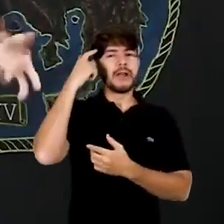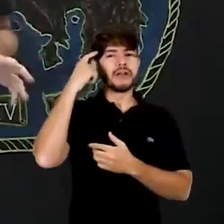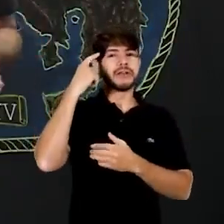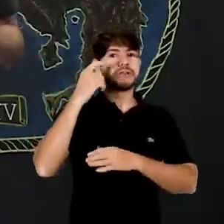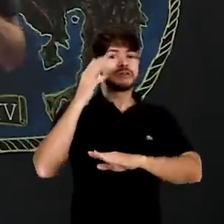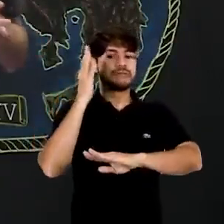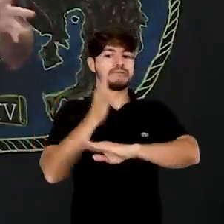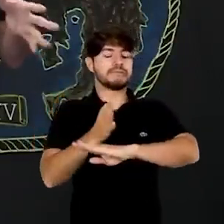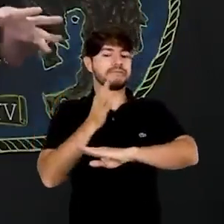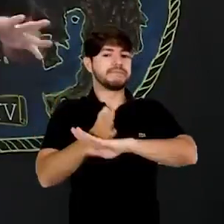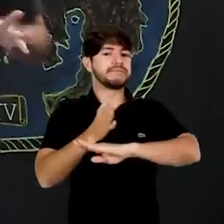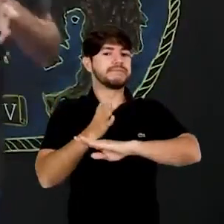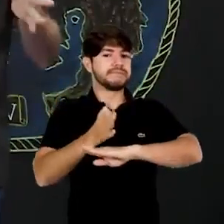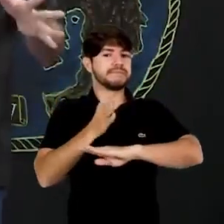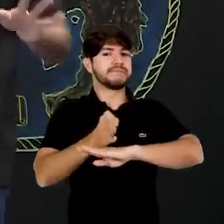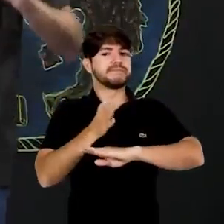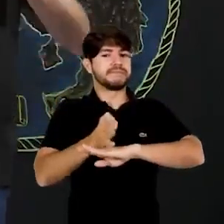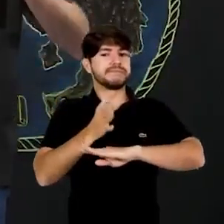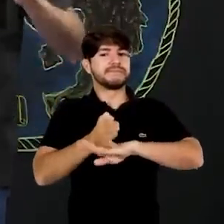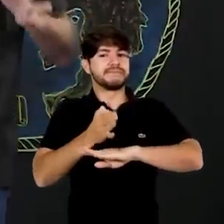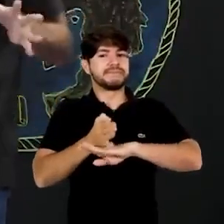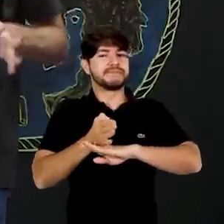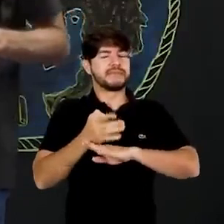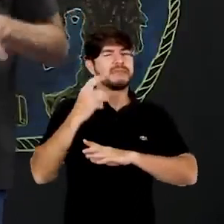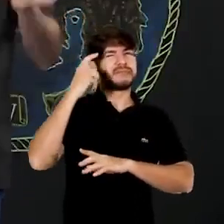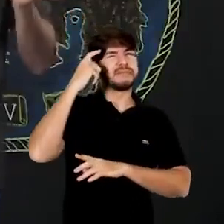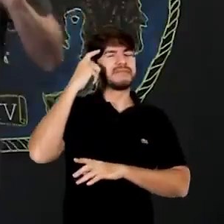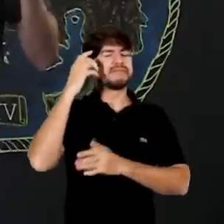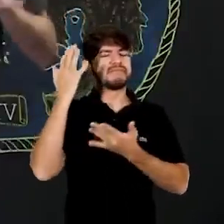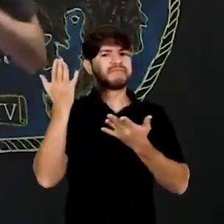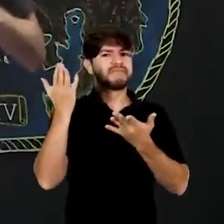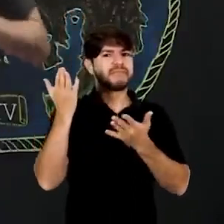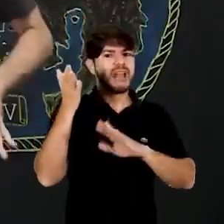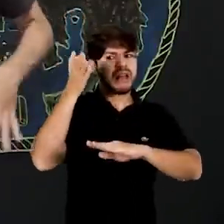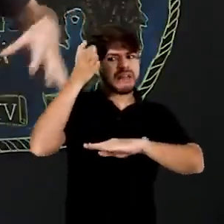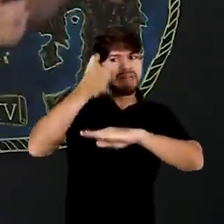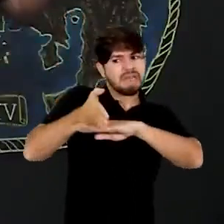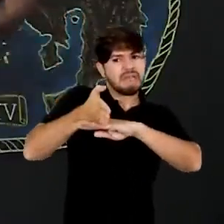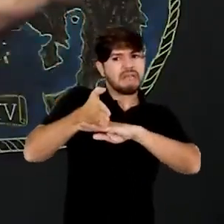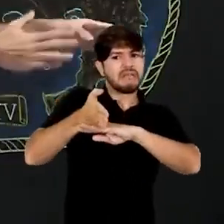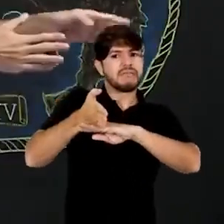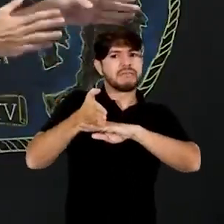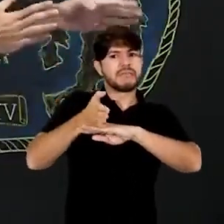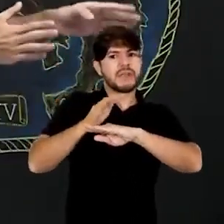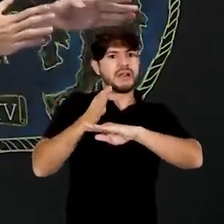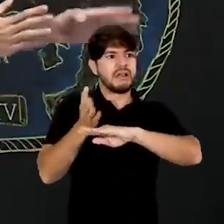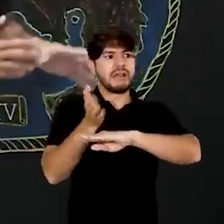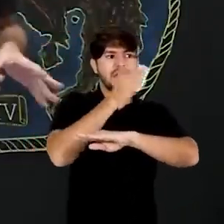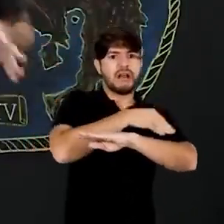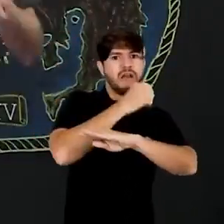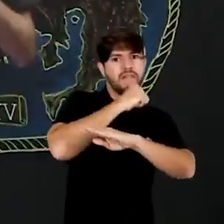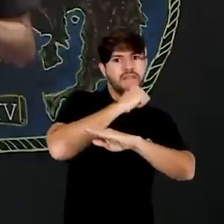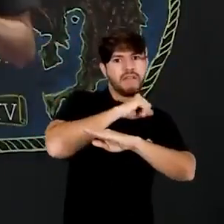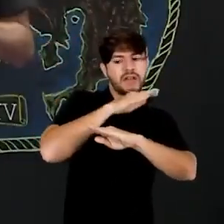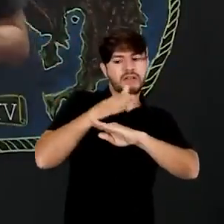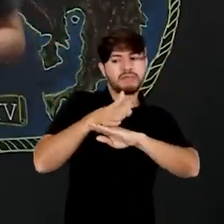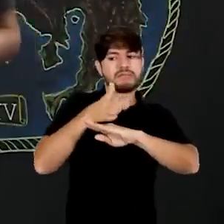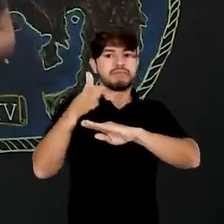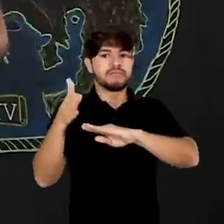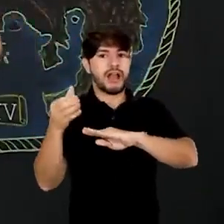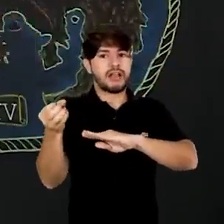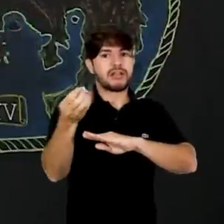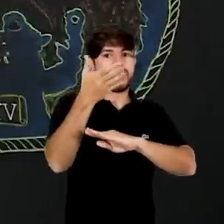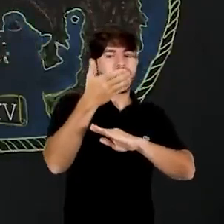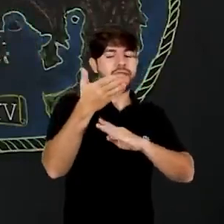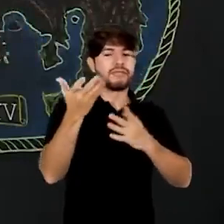Idade Média, uma idade mediana, mais ou menos. A ideia é bem essa mesmo, que fica no meio entre lá a Antiguidade e essa